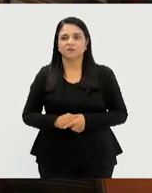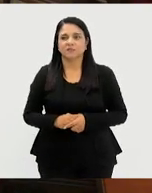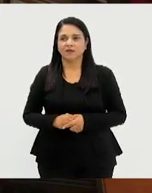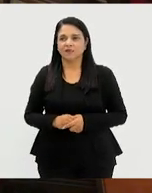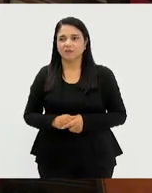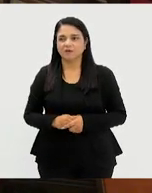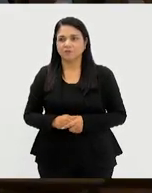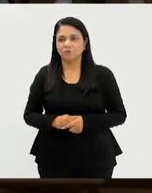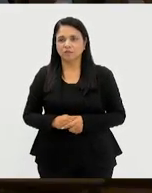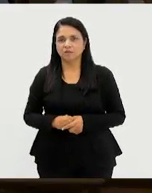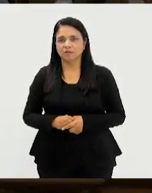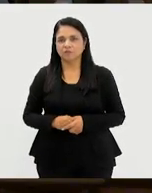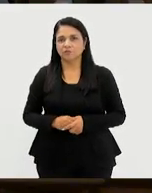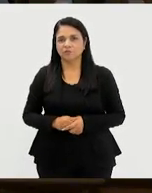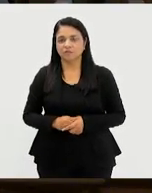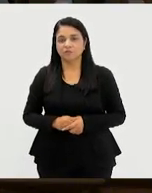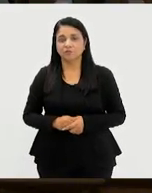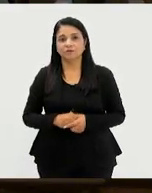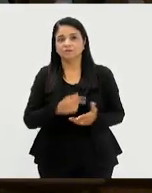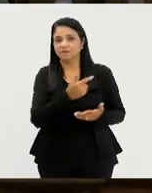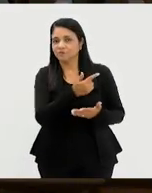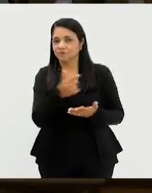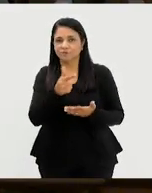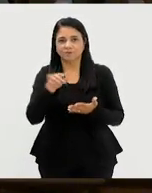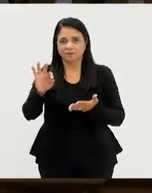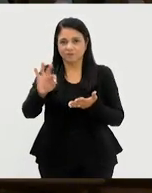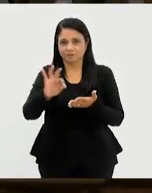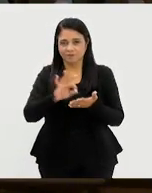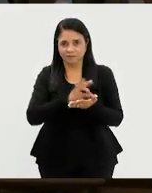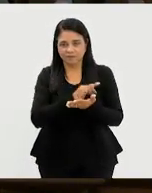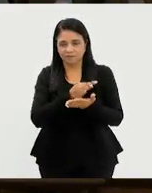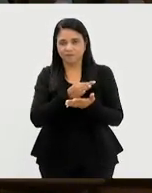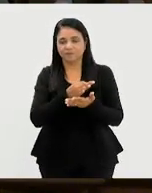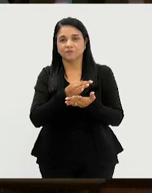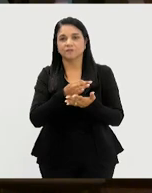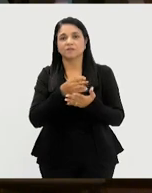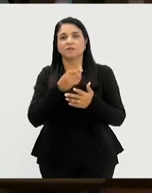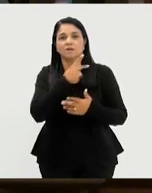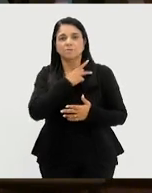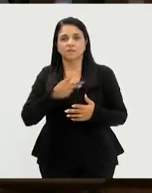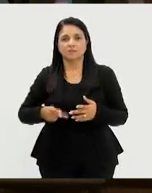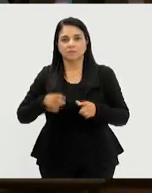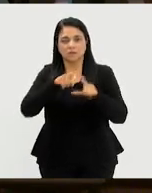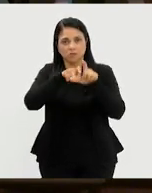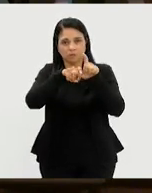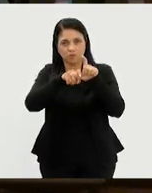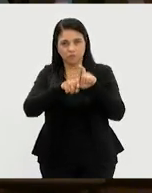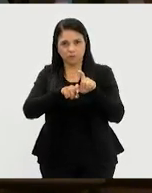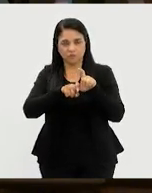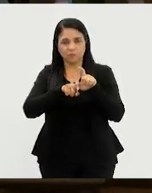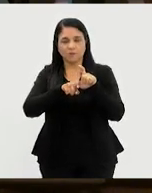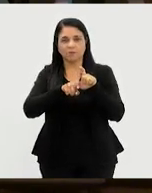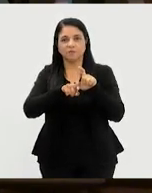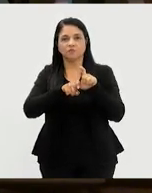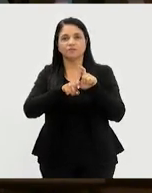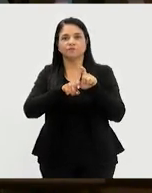Presidente não havendo mais oradores inscrito a presidência suspende o expediente